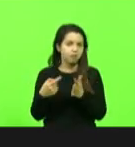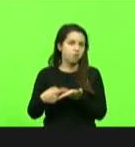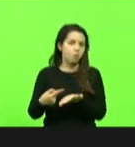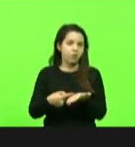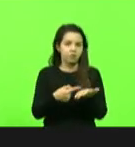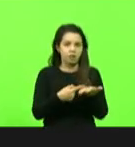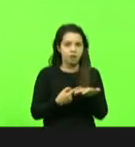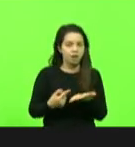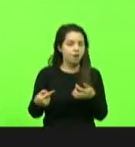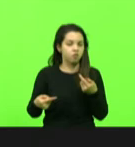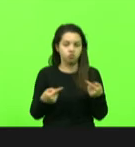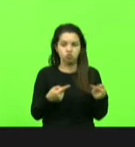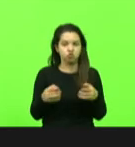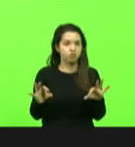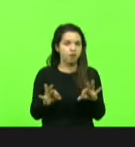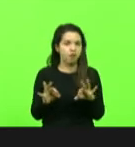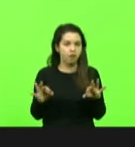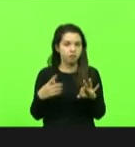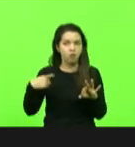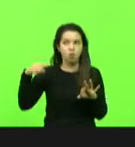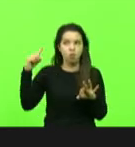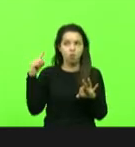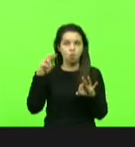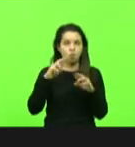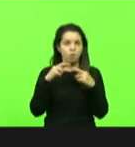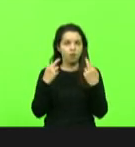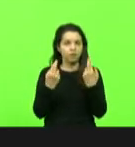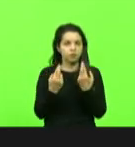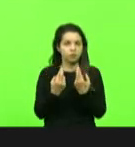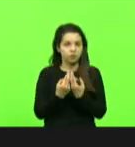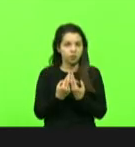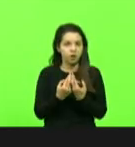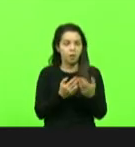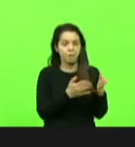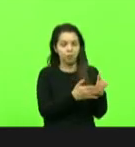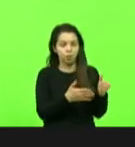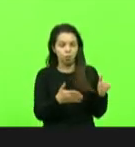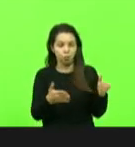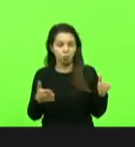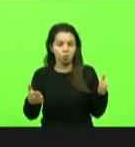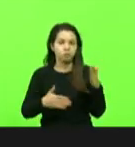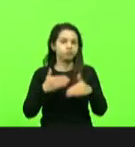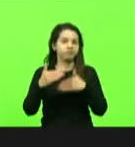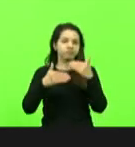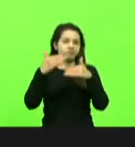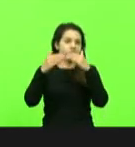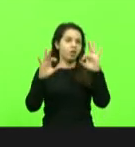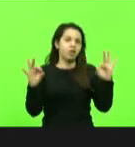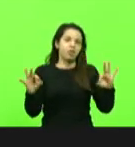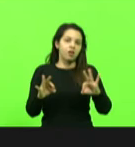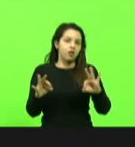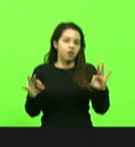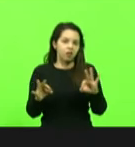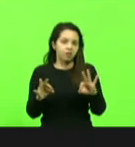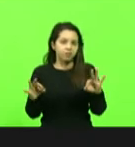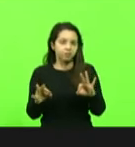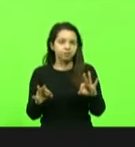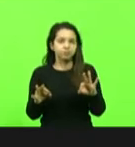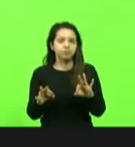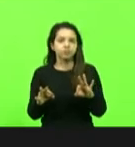deliberação, né? Ficamos na última reunião um período inteiro sem grandes avanços, mas a